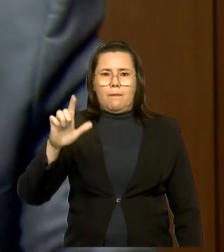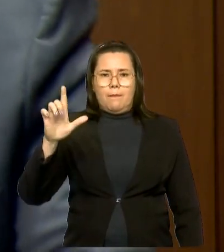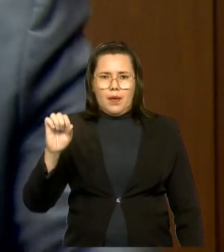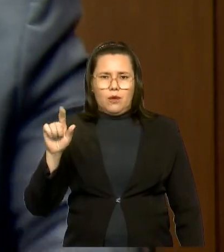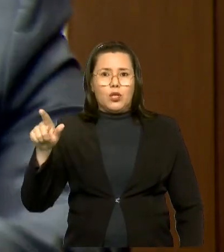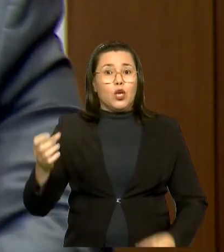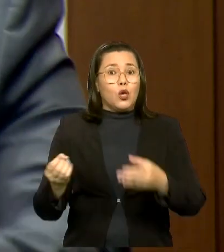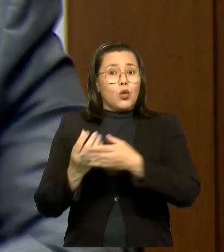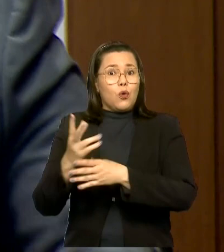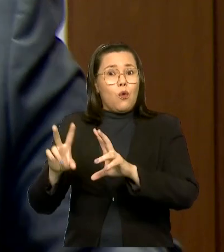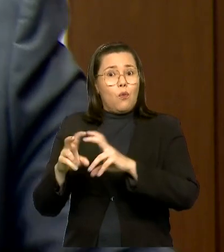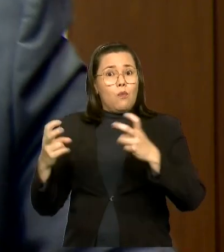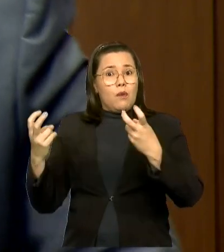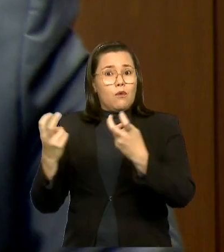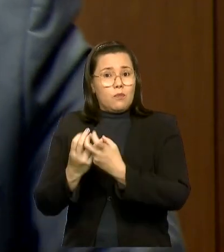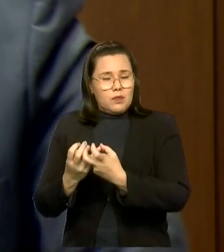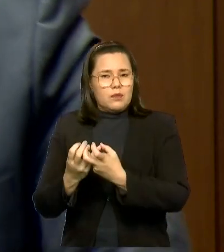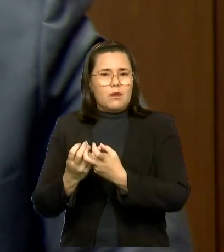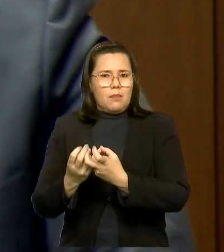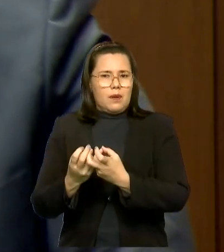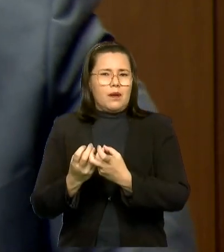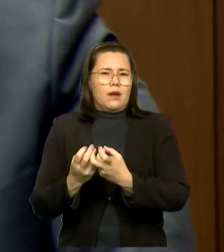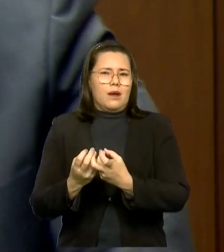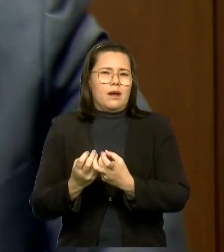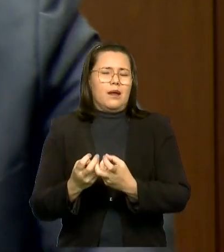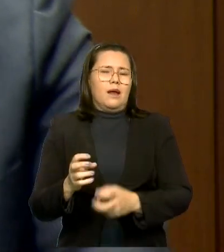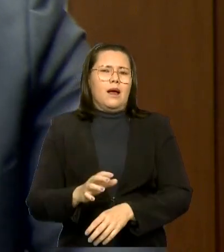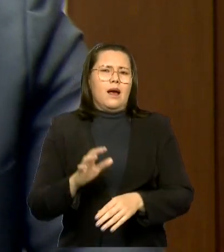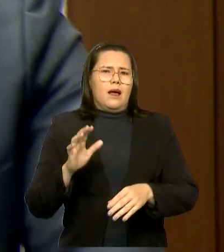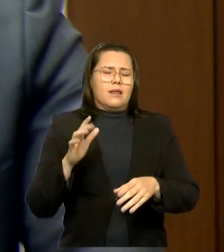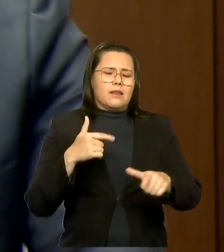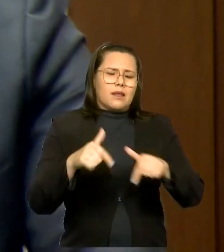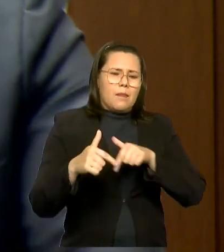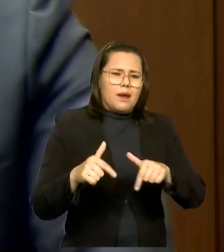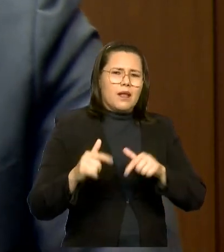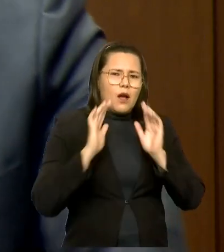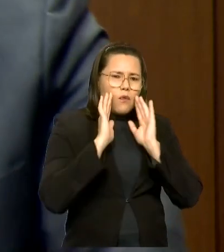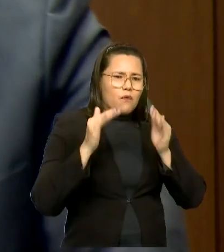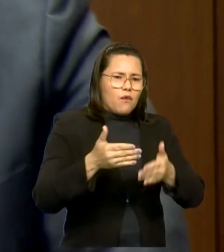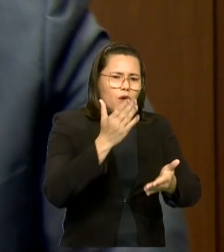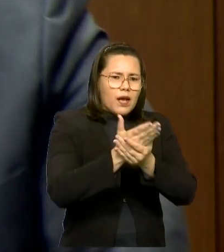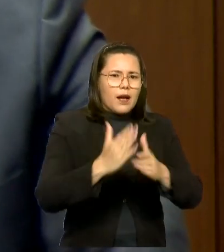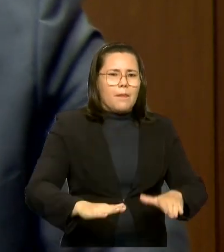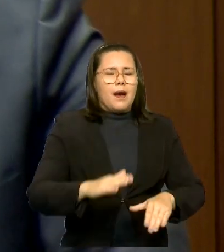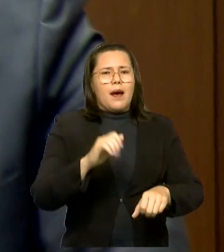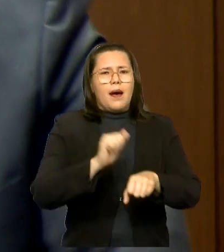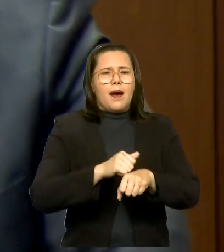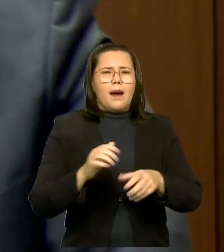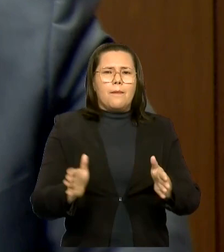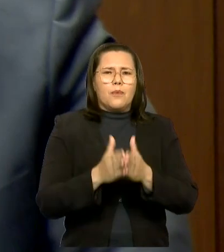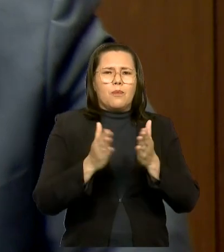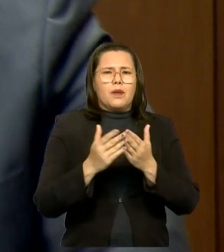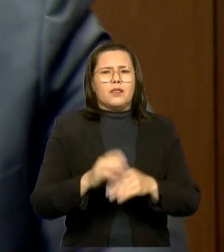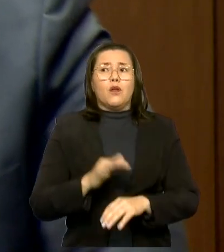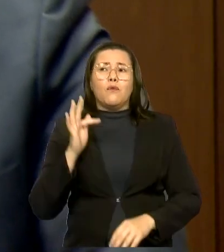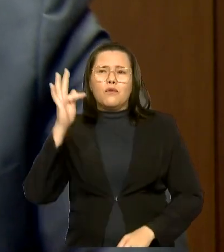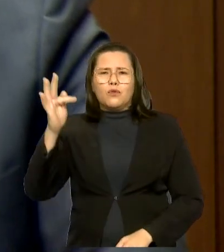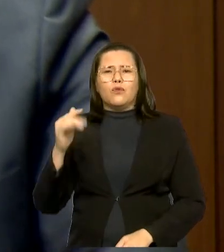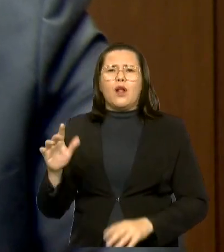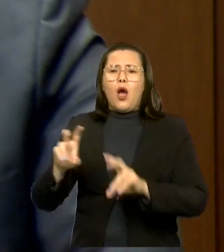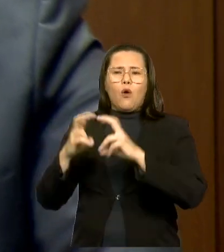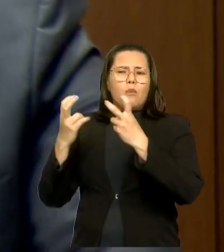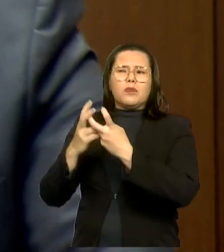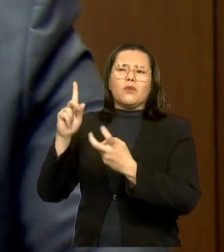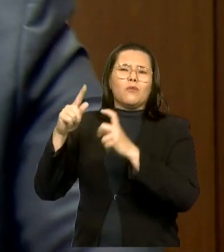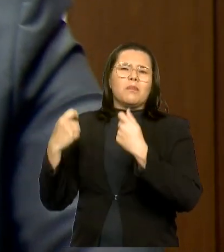e dizer que todos têm realmente direitos iguais aqui no nosso estado. Ricos e pobres consigam conviver realmente com a garantia